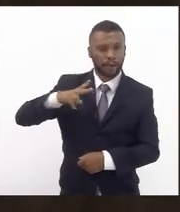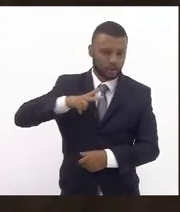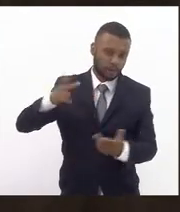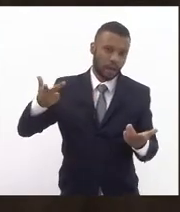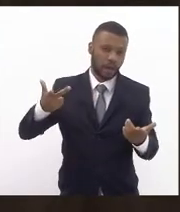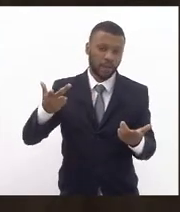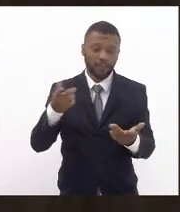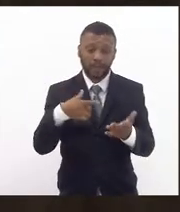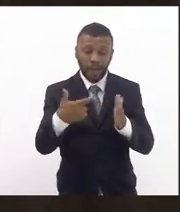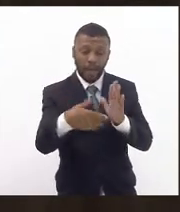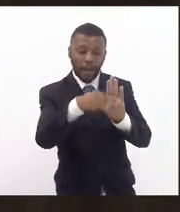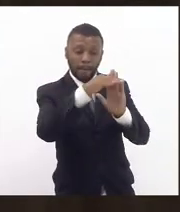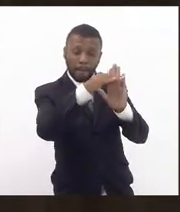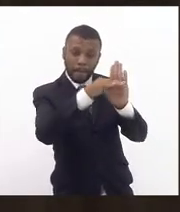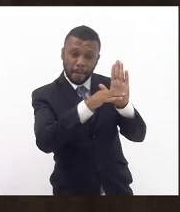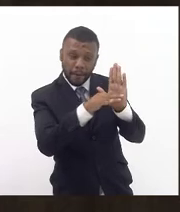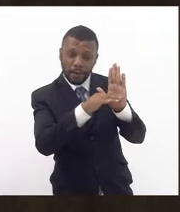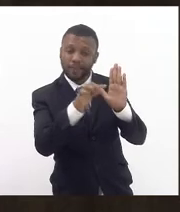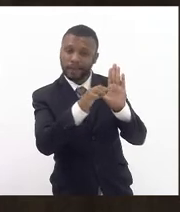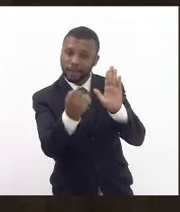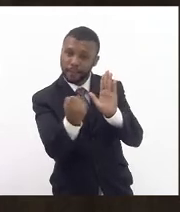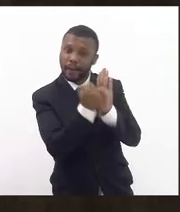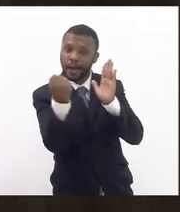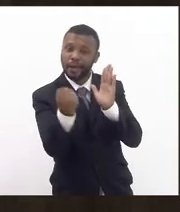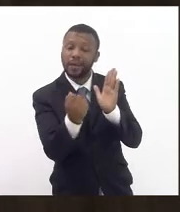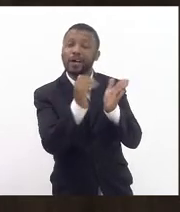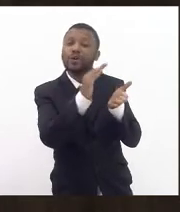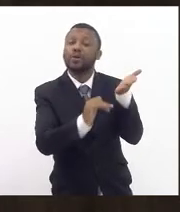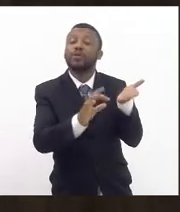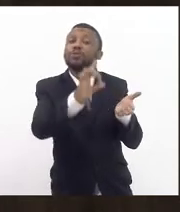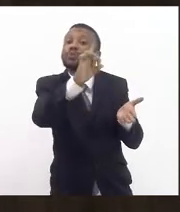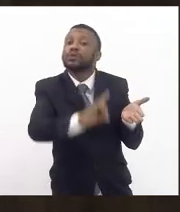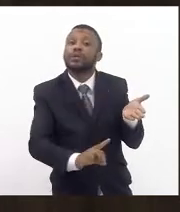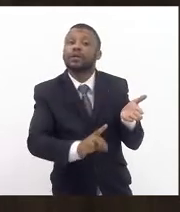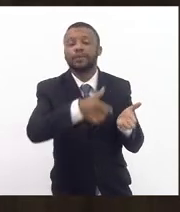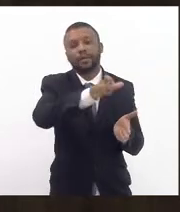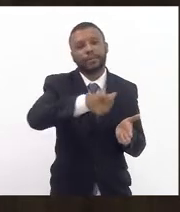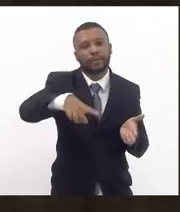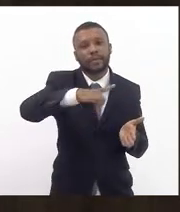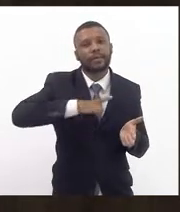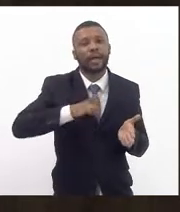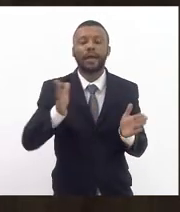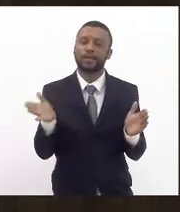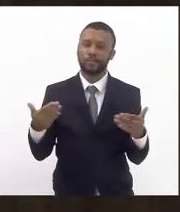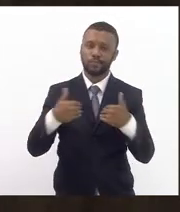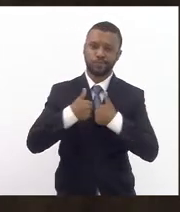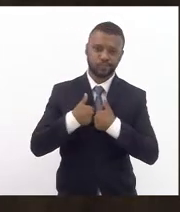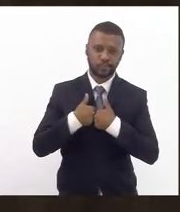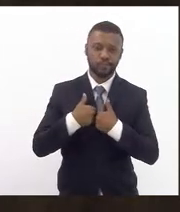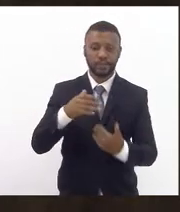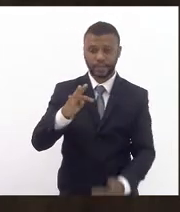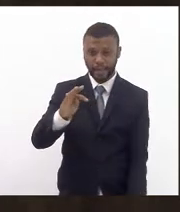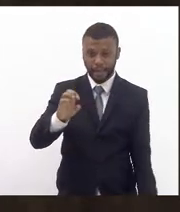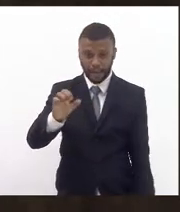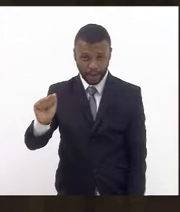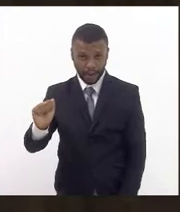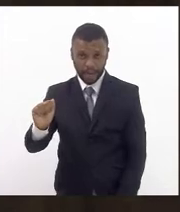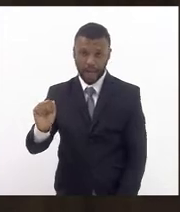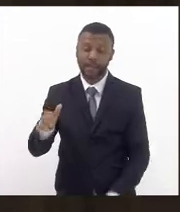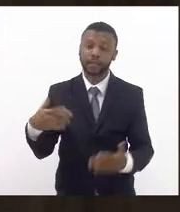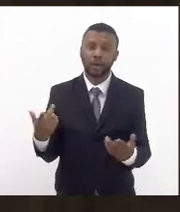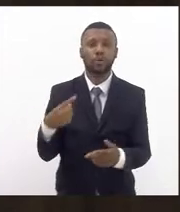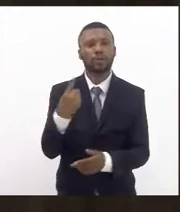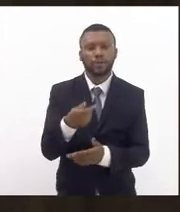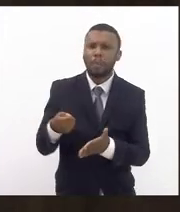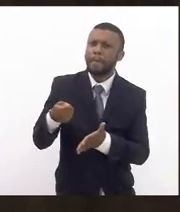taxativo vai tirar o direito, principalmente dessas pessoas que possuem o transtorno de espectro autista. Então, nós estamos lutando